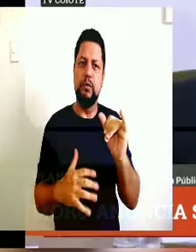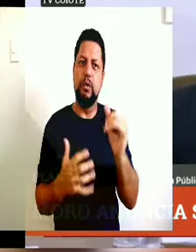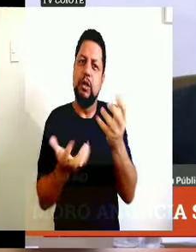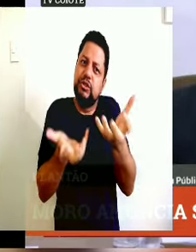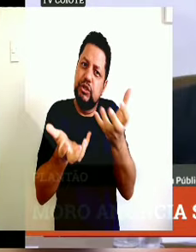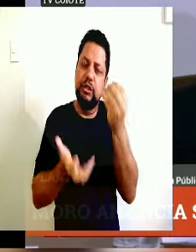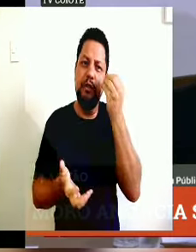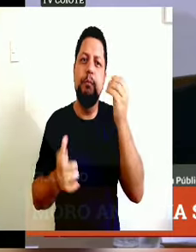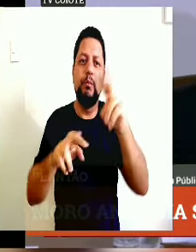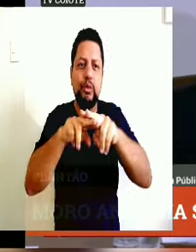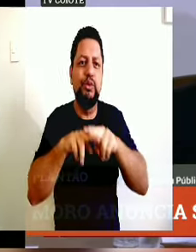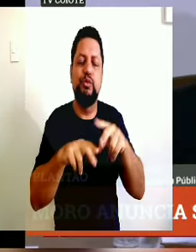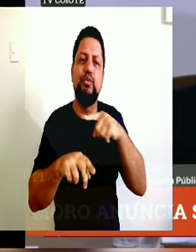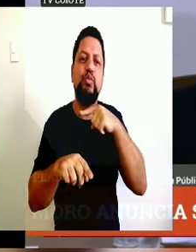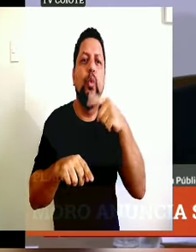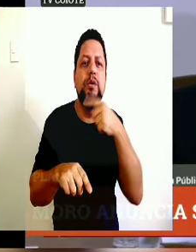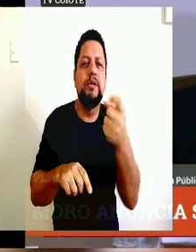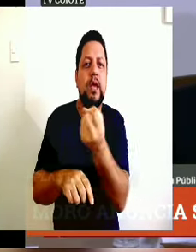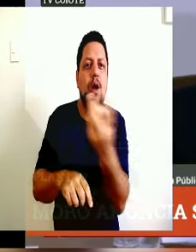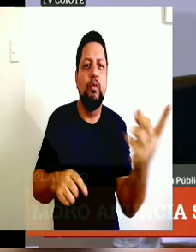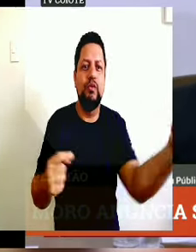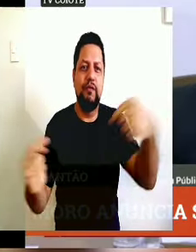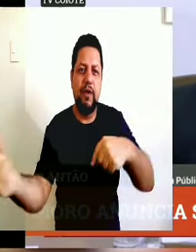aglomerações, né? Não conseguimos totalmente.